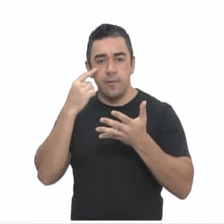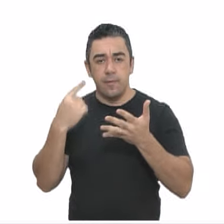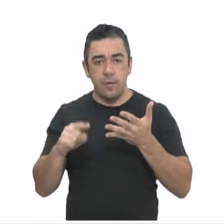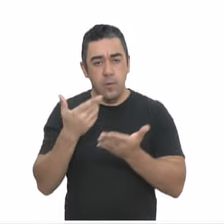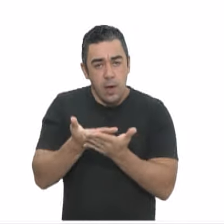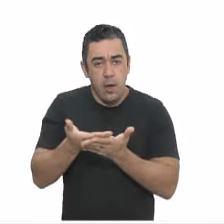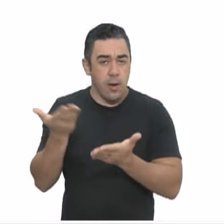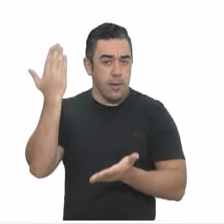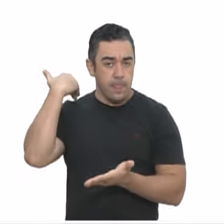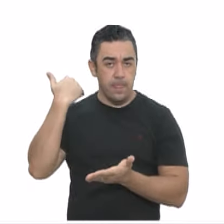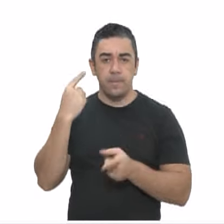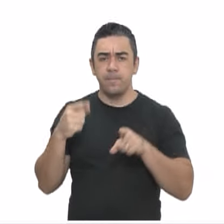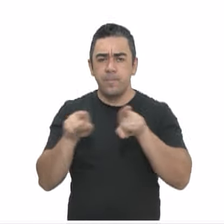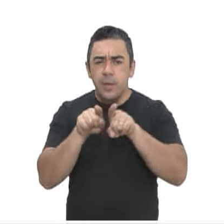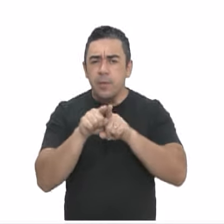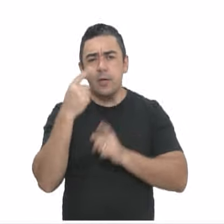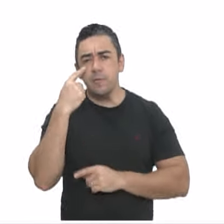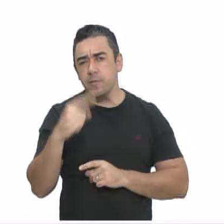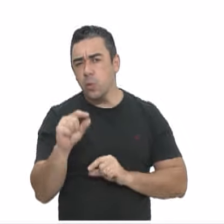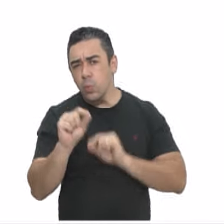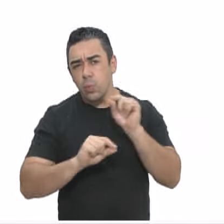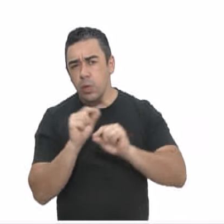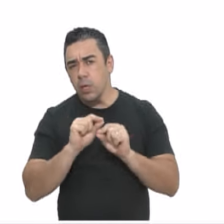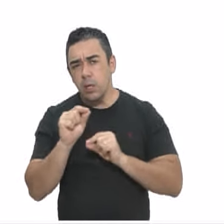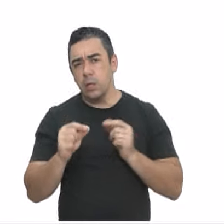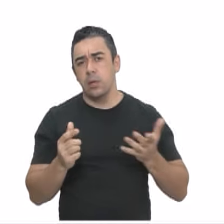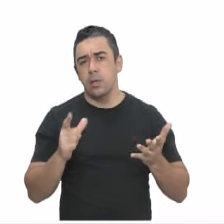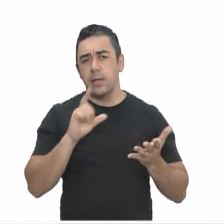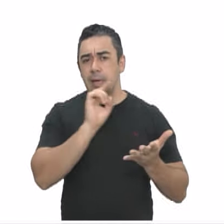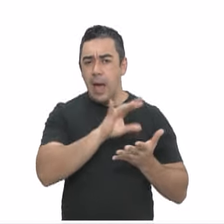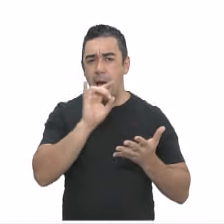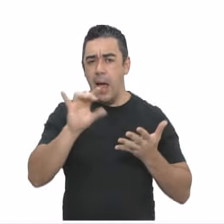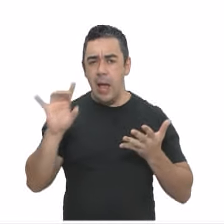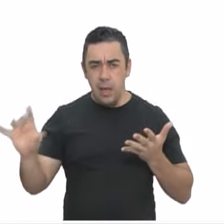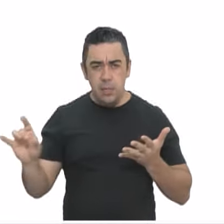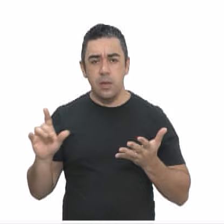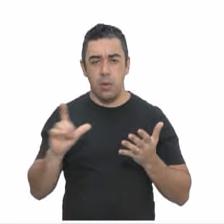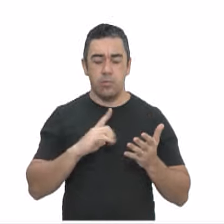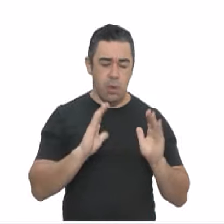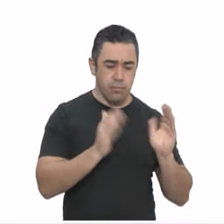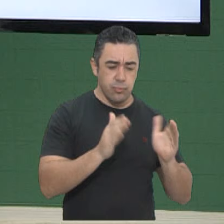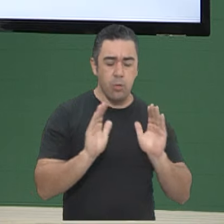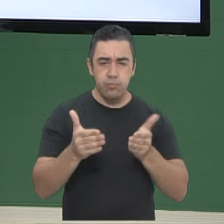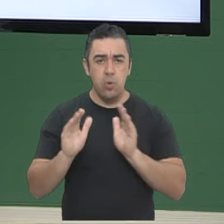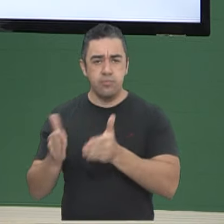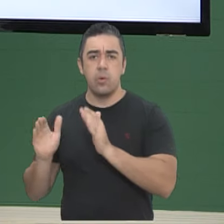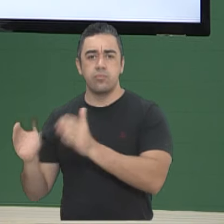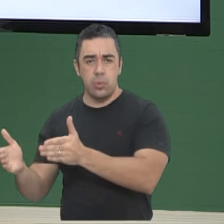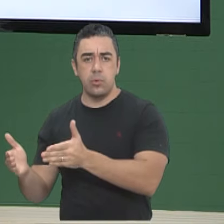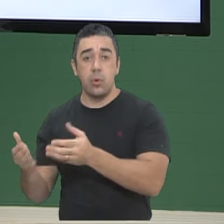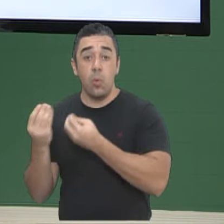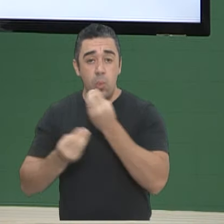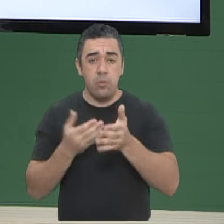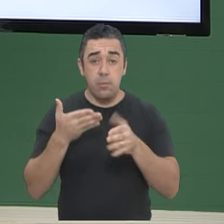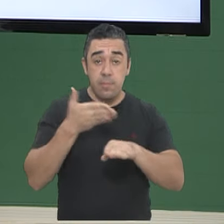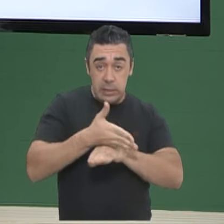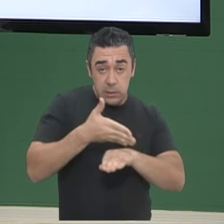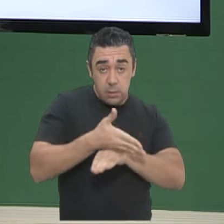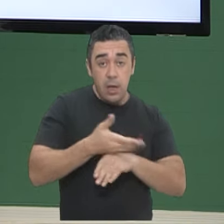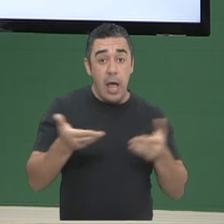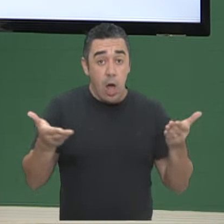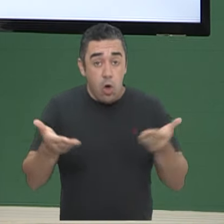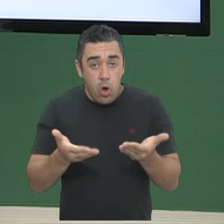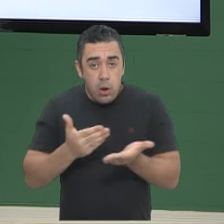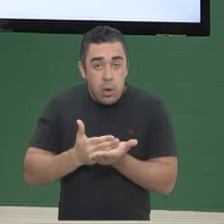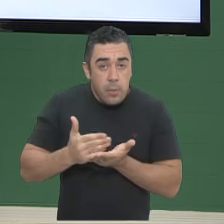aula anterior. Vimos um pouco sobre como cada uma delas é disputada. E agora